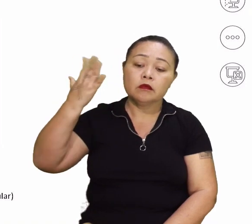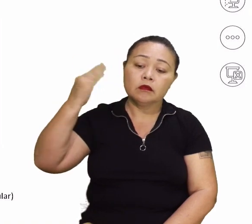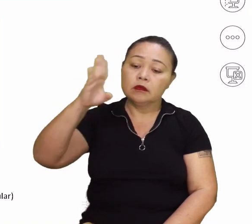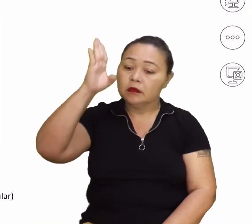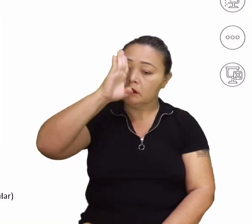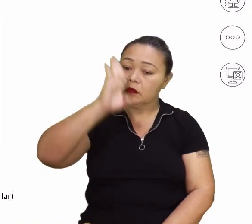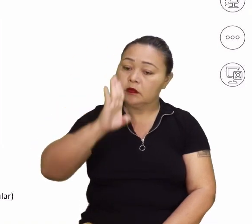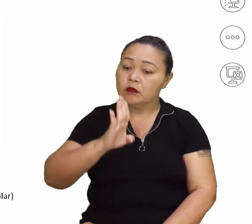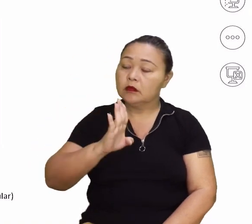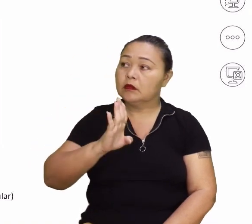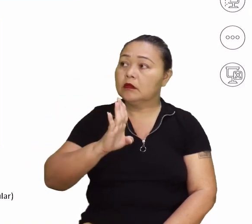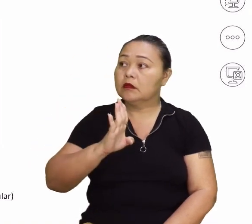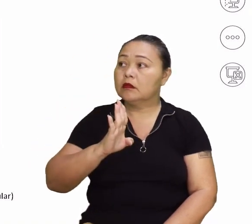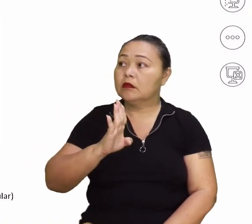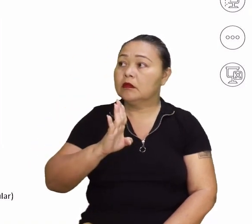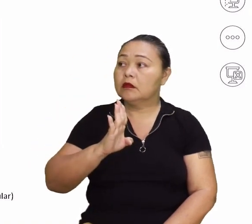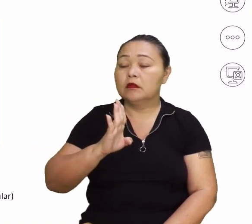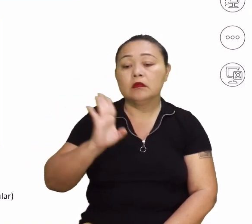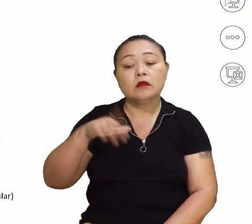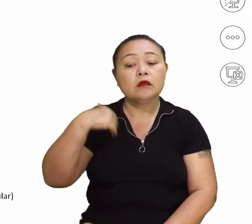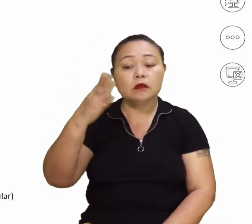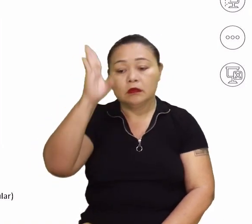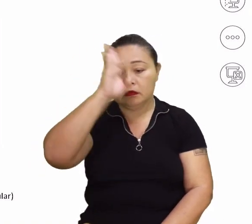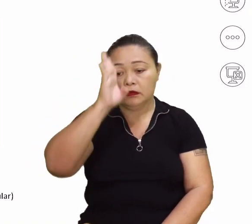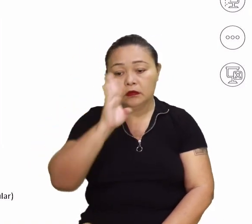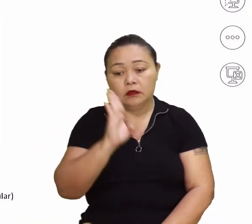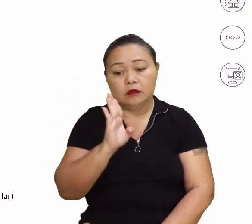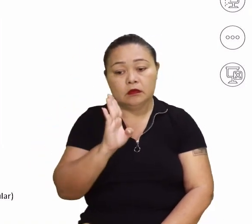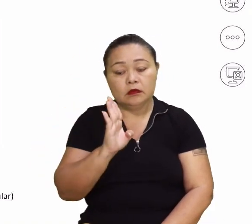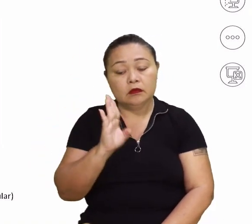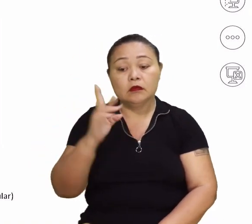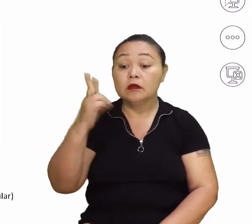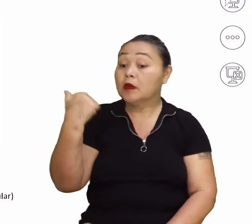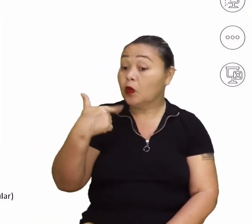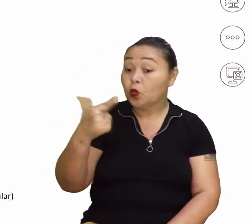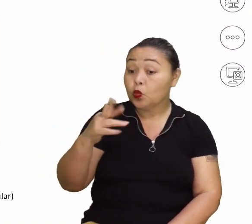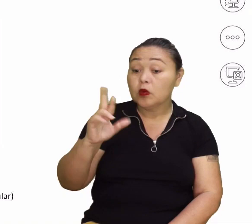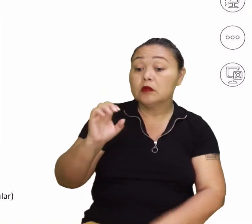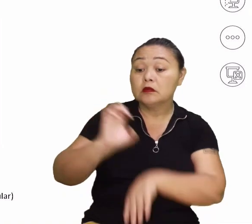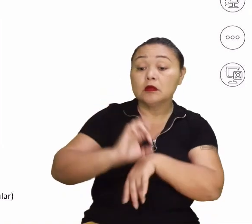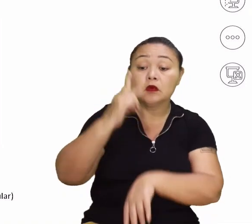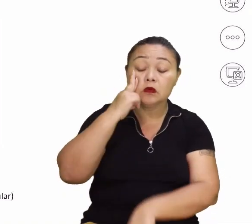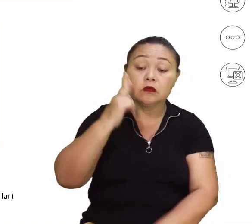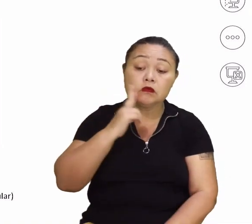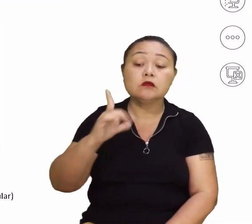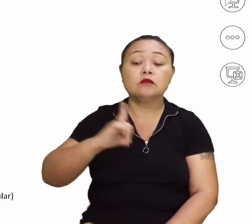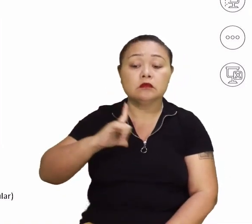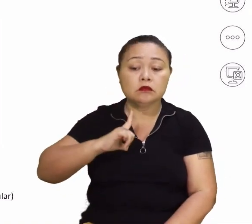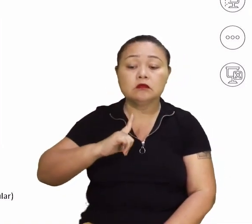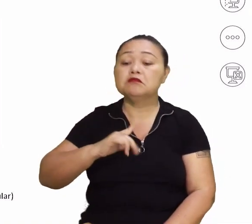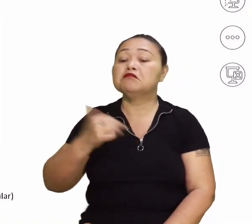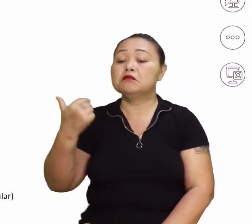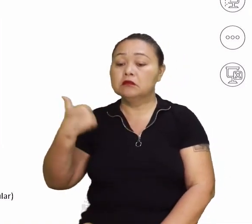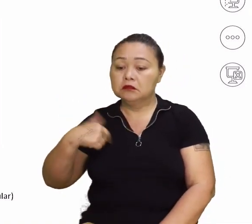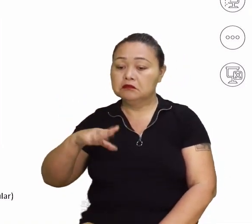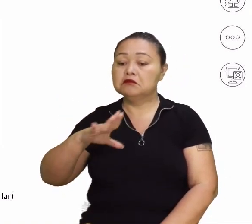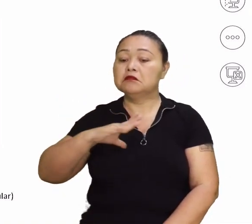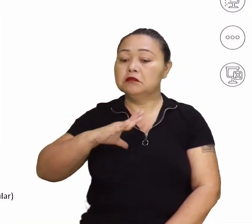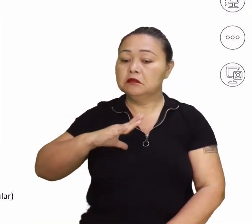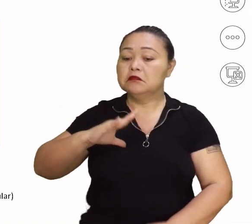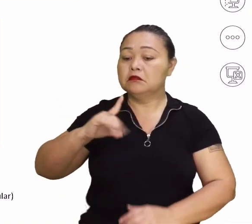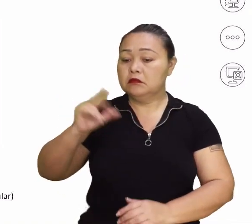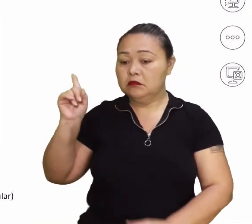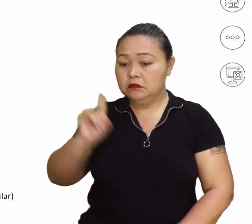Brasil, quando o Brasil ainda, Rondônia nem existia, né? Eles já estavam aqui, os portugueses já estavam aqui